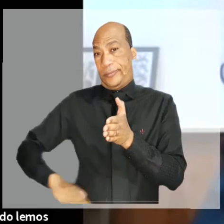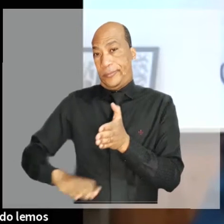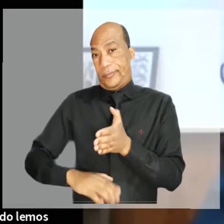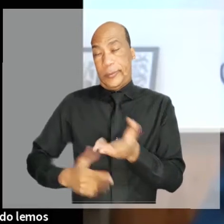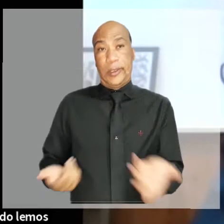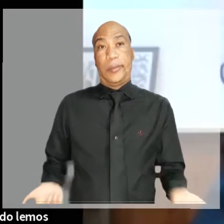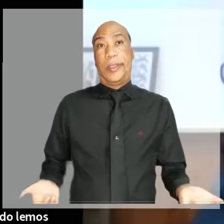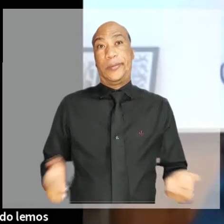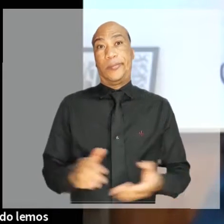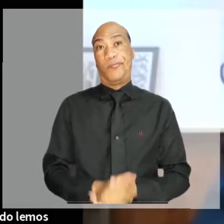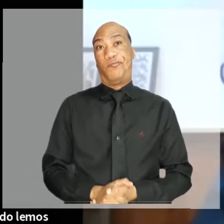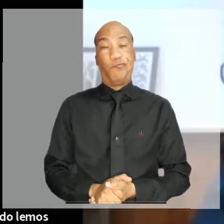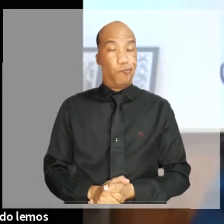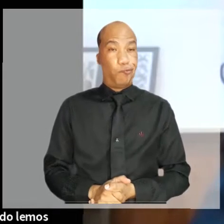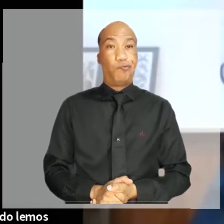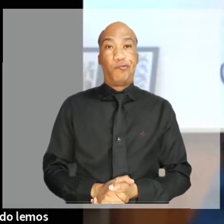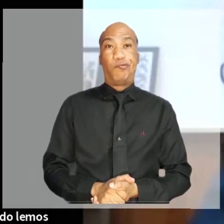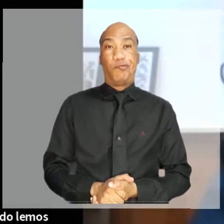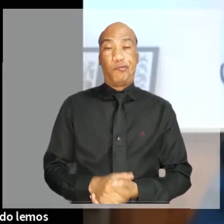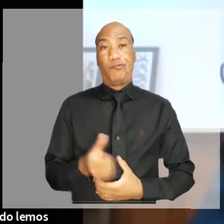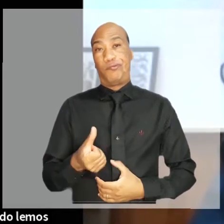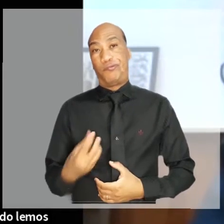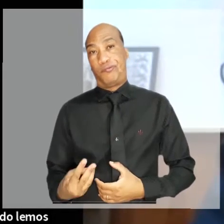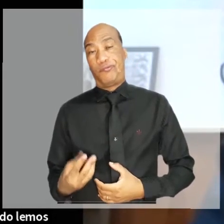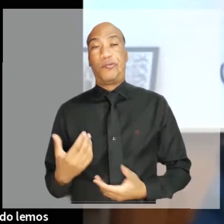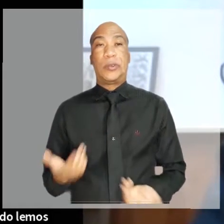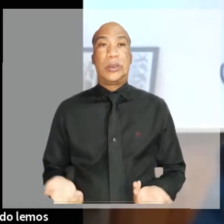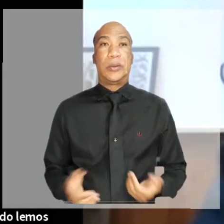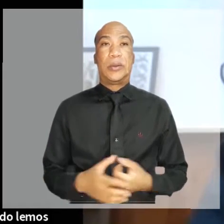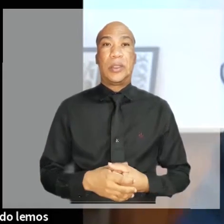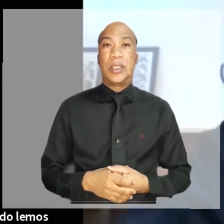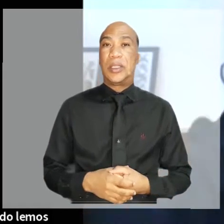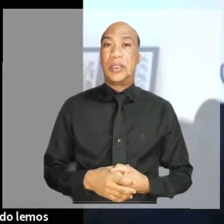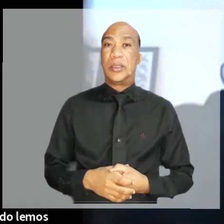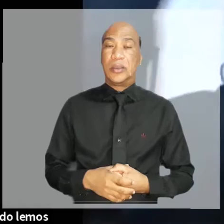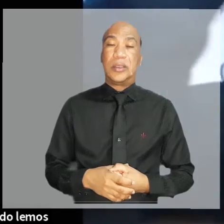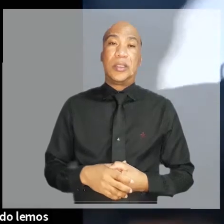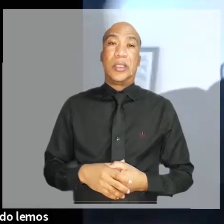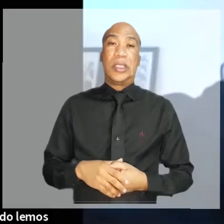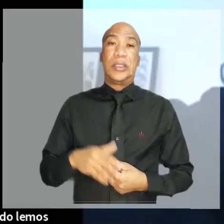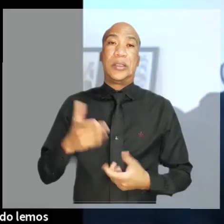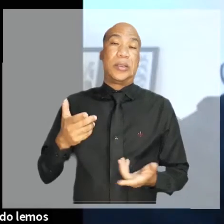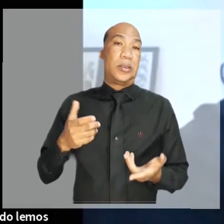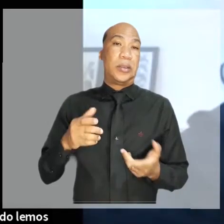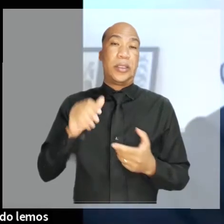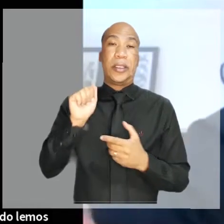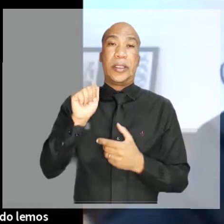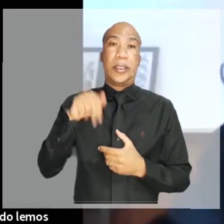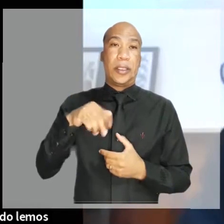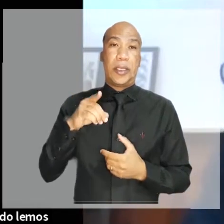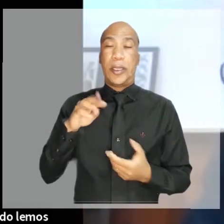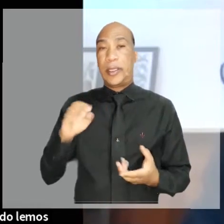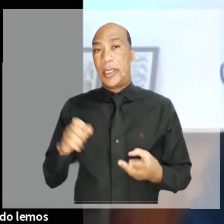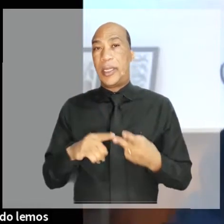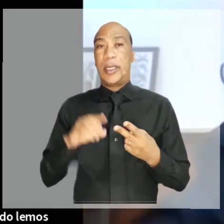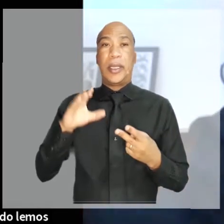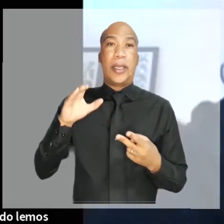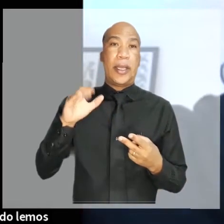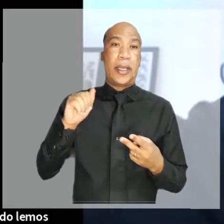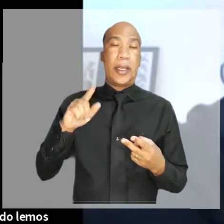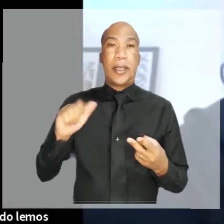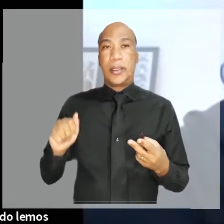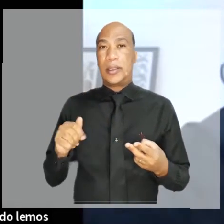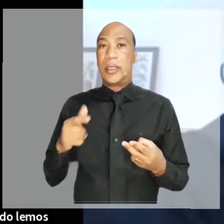outros estavam discutindo essa questão aqui, o próprio André discutiu na apresentação dele, que a AI hoje é dominada por